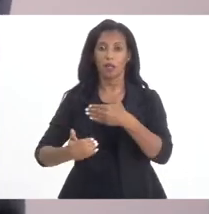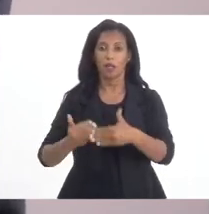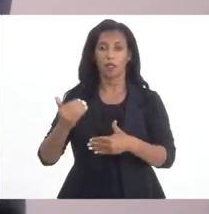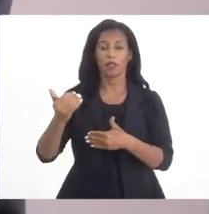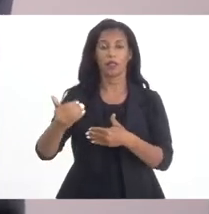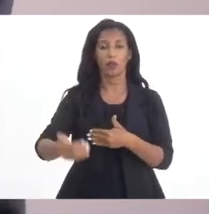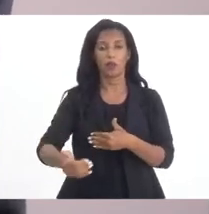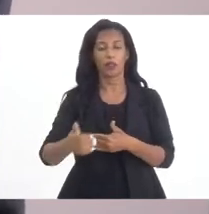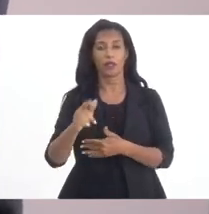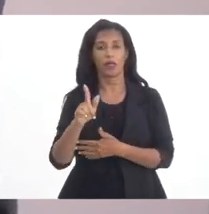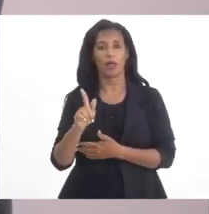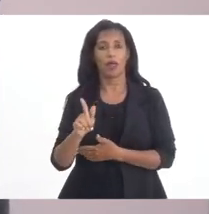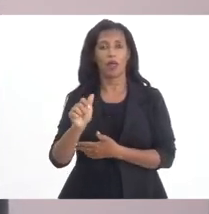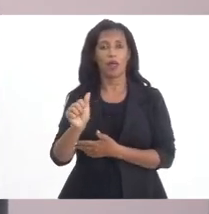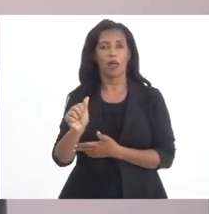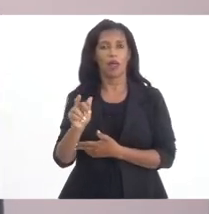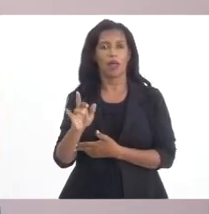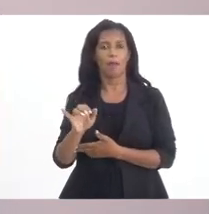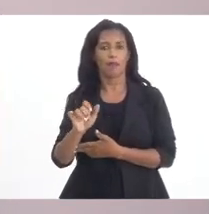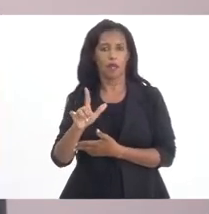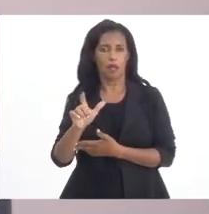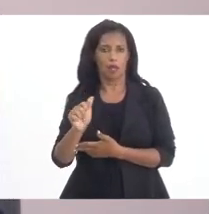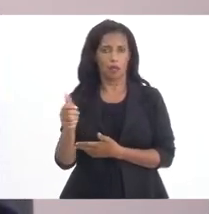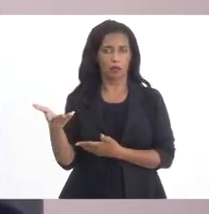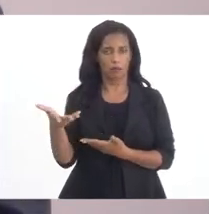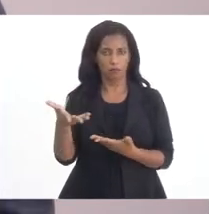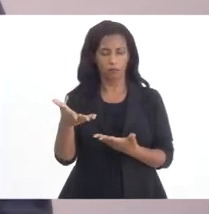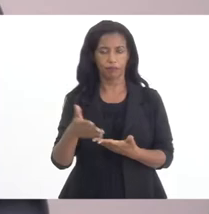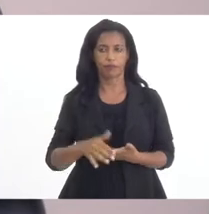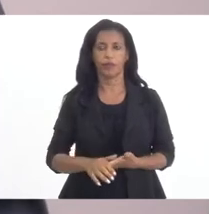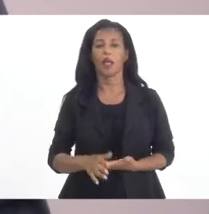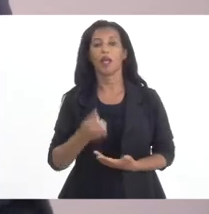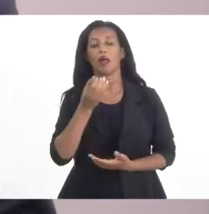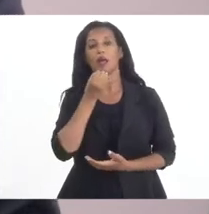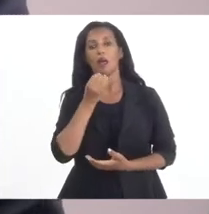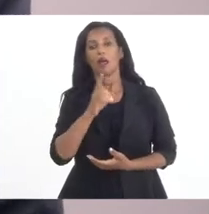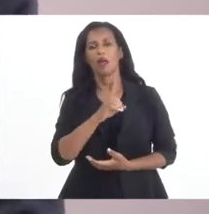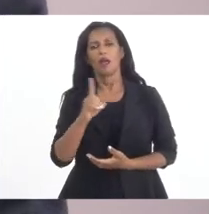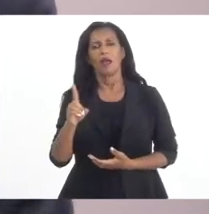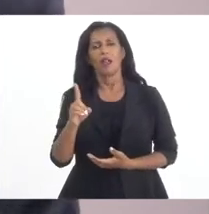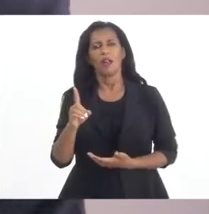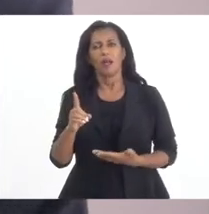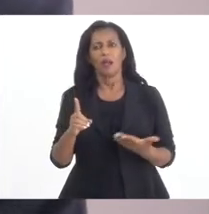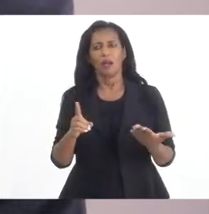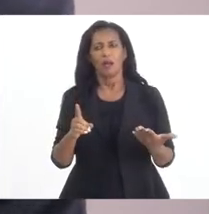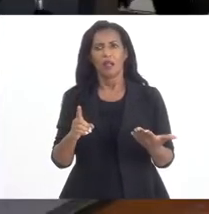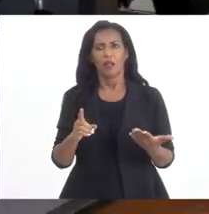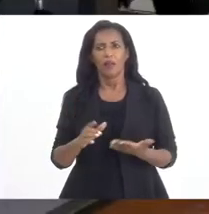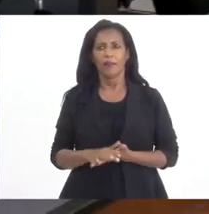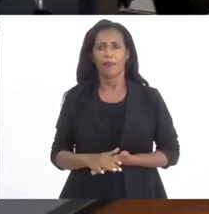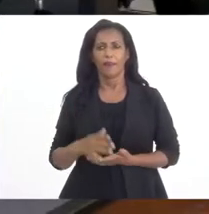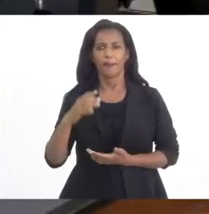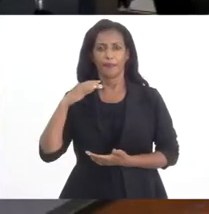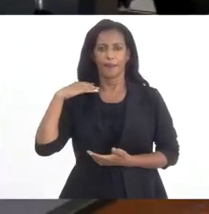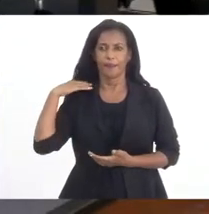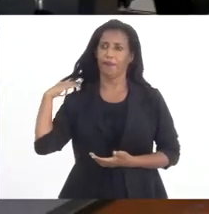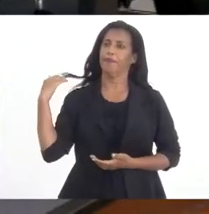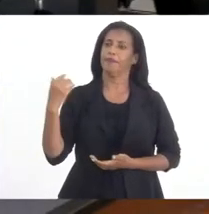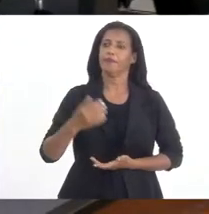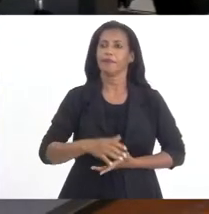E na sequência vai ser a Gabriela Quintanilha que vai fazer uso da palavra. Bom dia, Elizabeth. Obrigado pela presença.